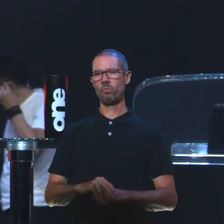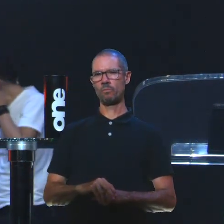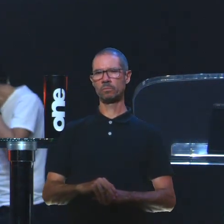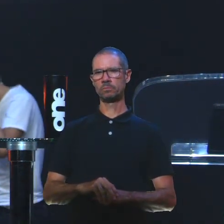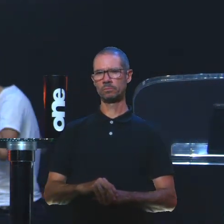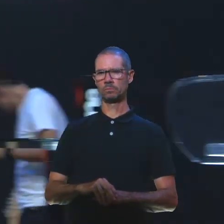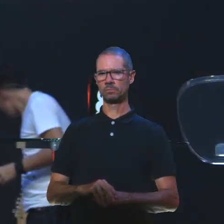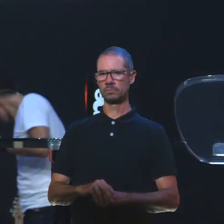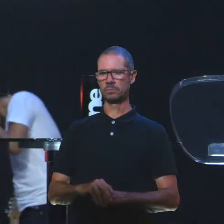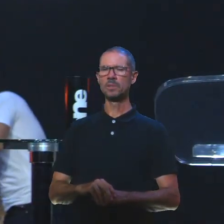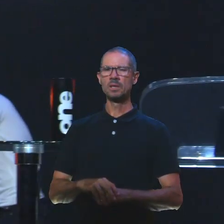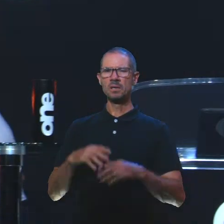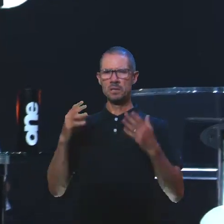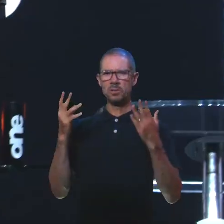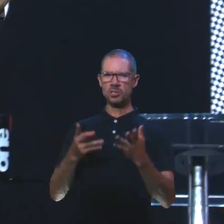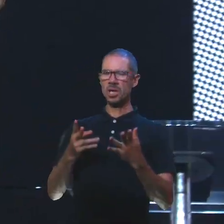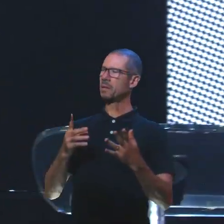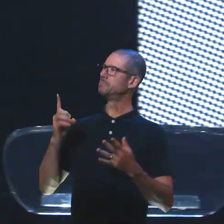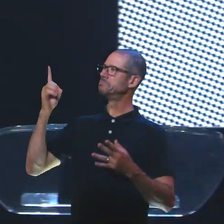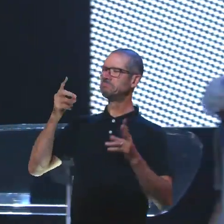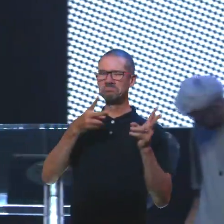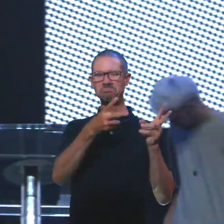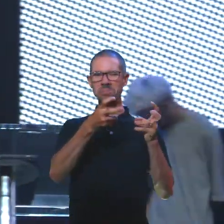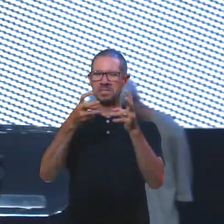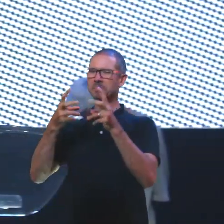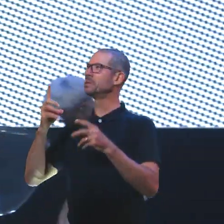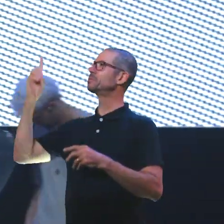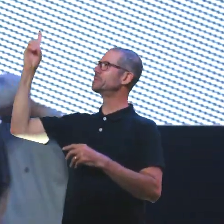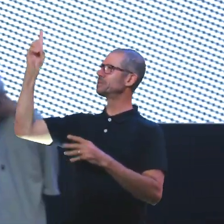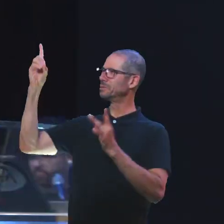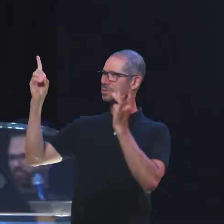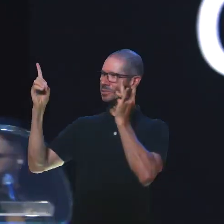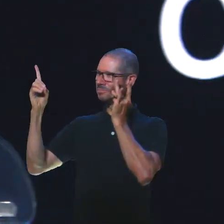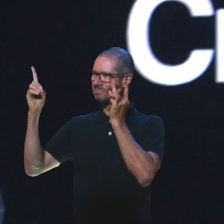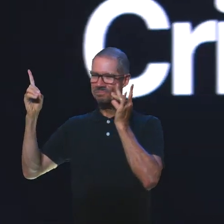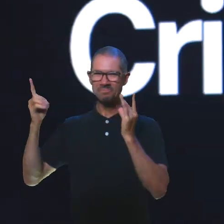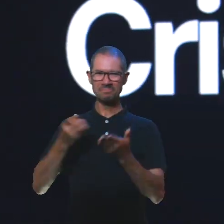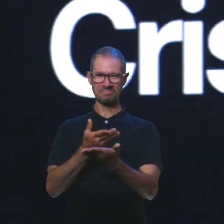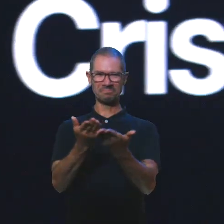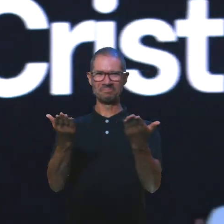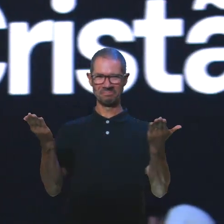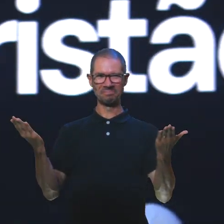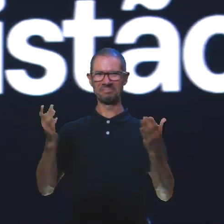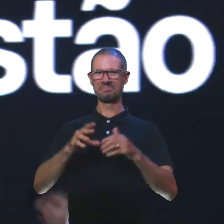Eu não preciso nem falar, você já percebeu que Deus está nesse lugar.